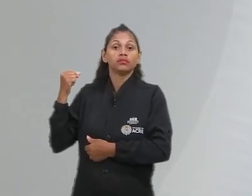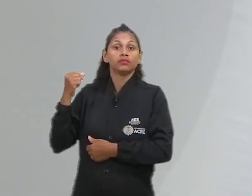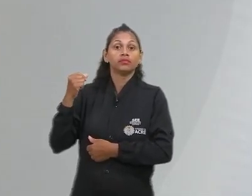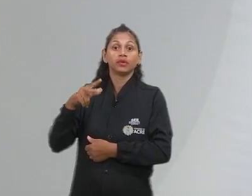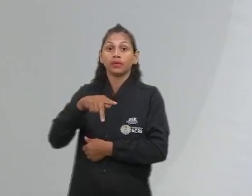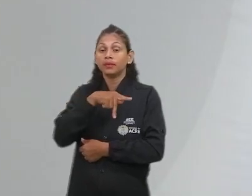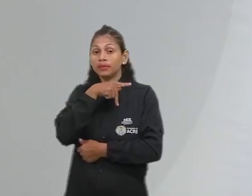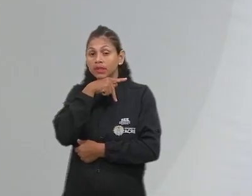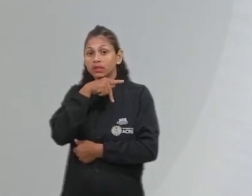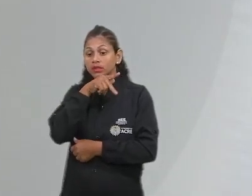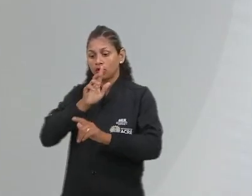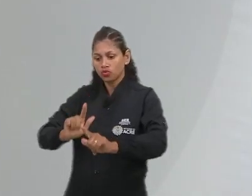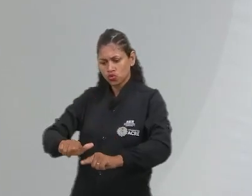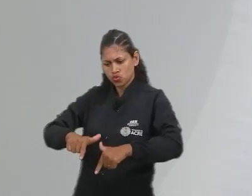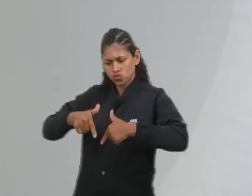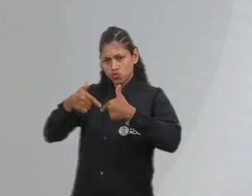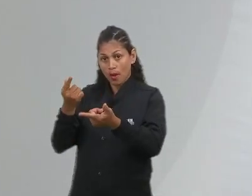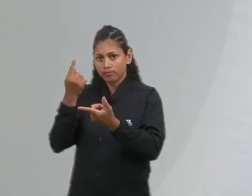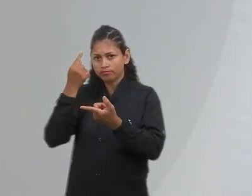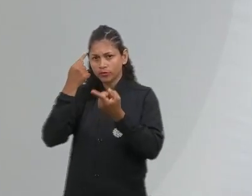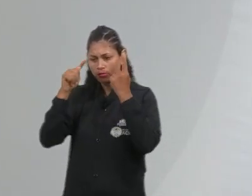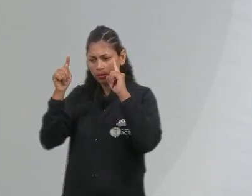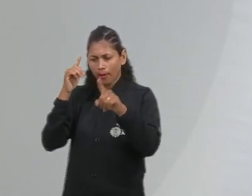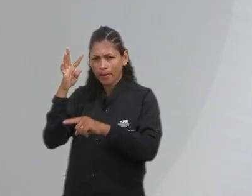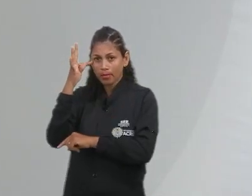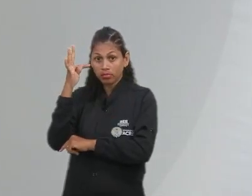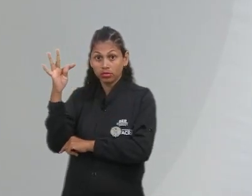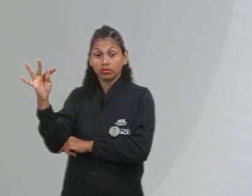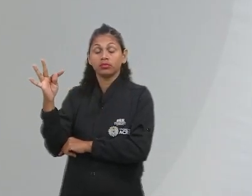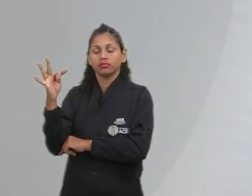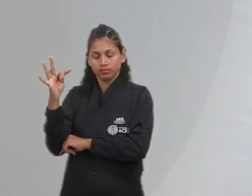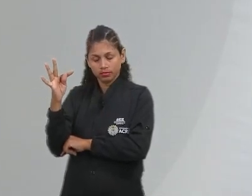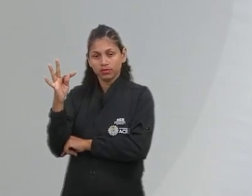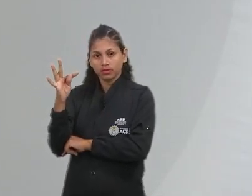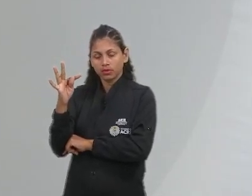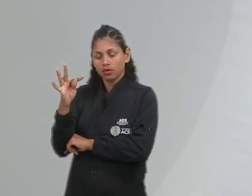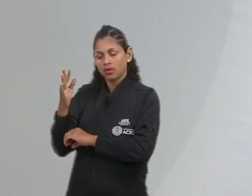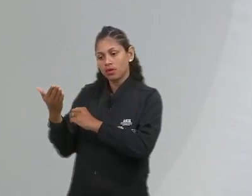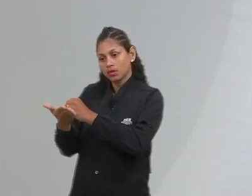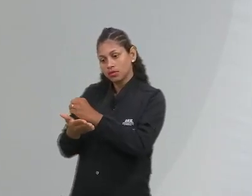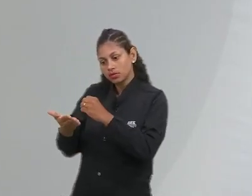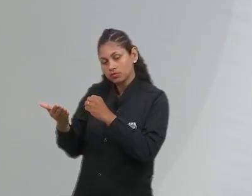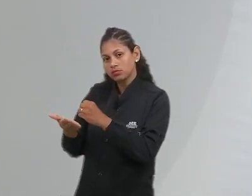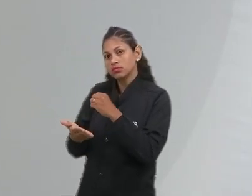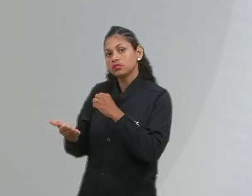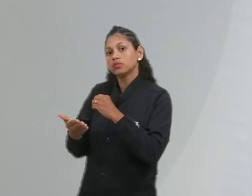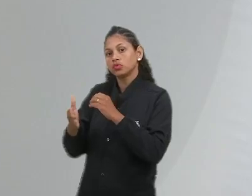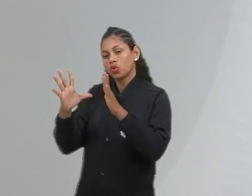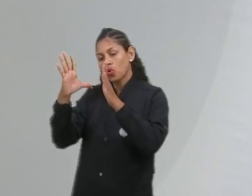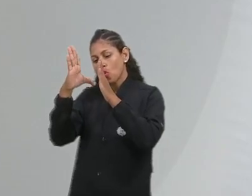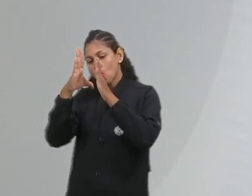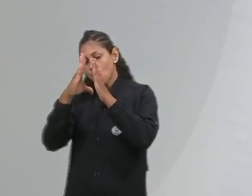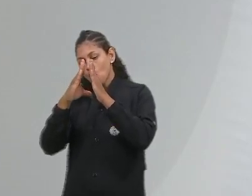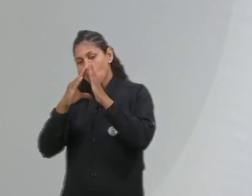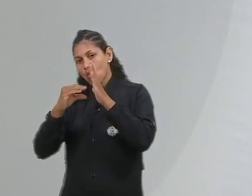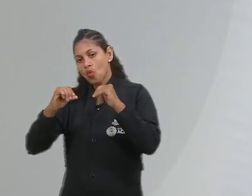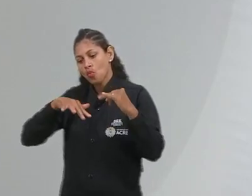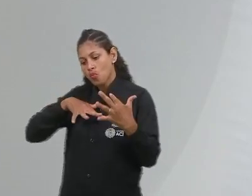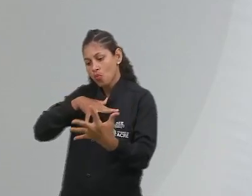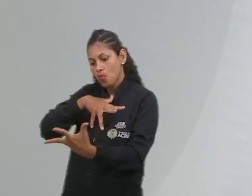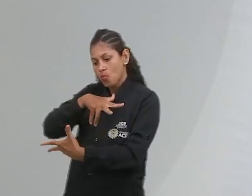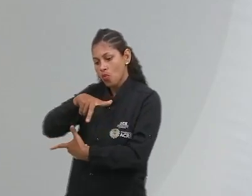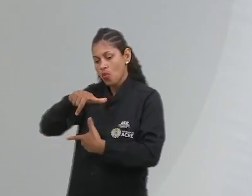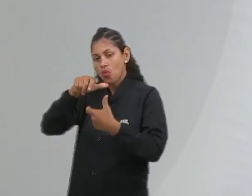defendeu a teoria das ideias. Segundo ele, as coisas do mundo sensível são cópias do mundo